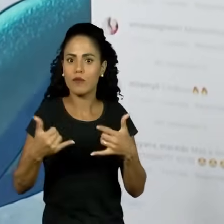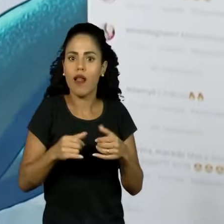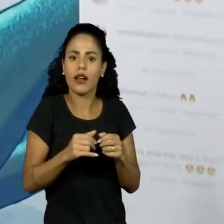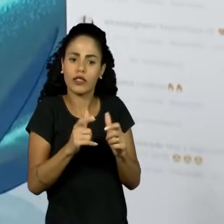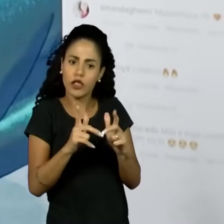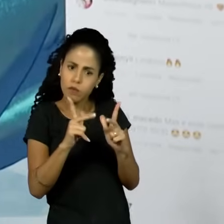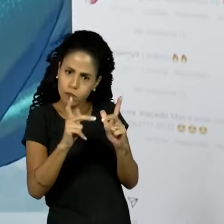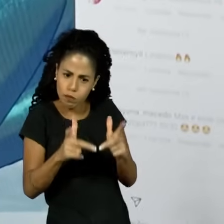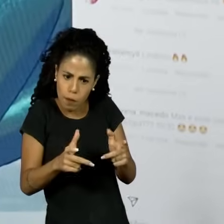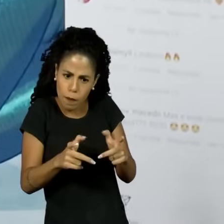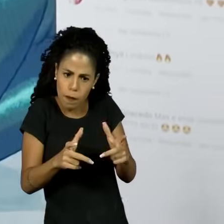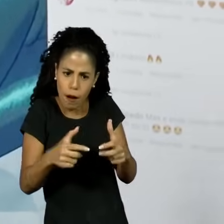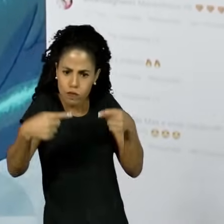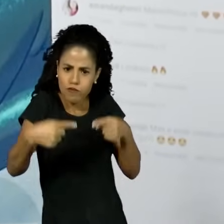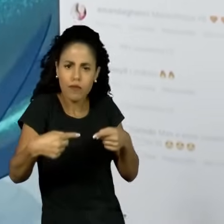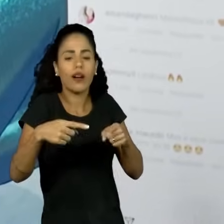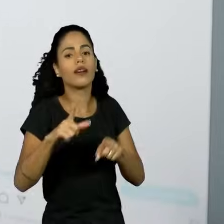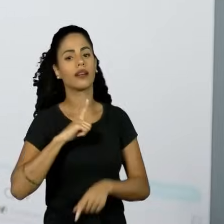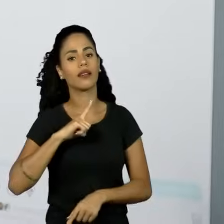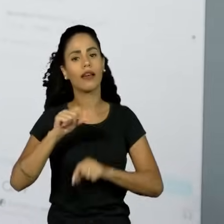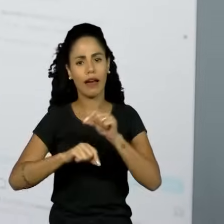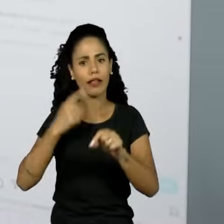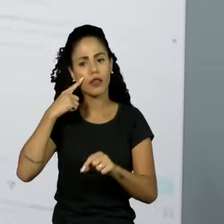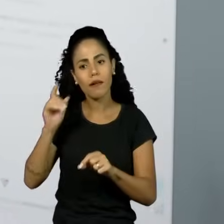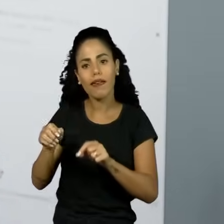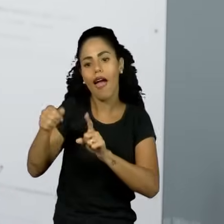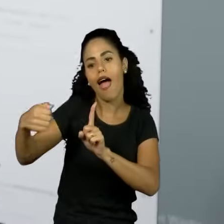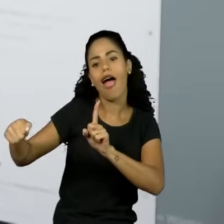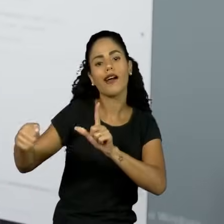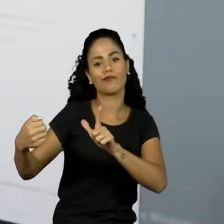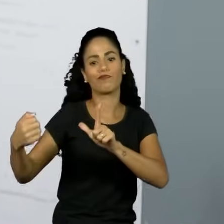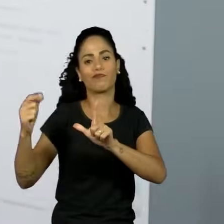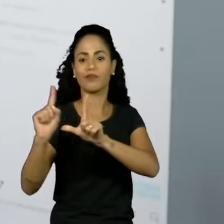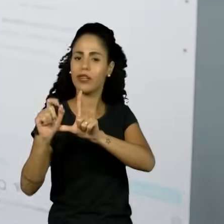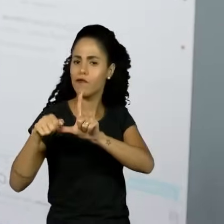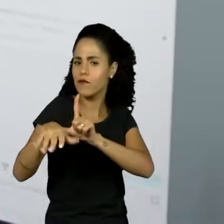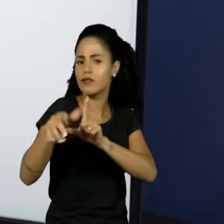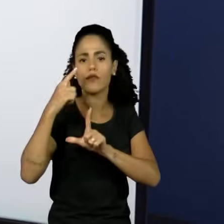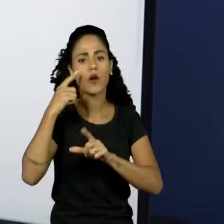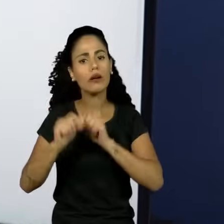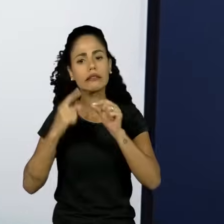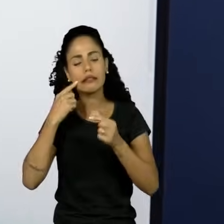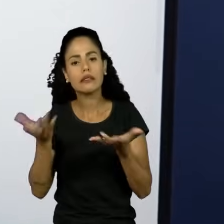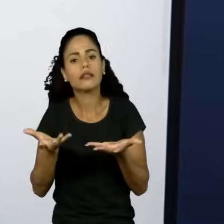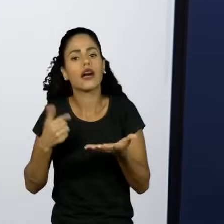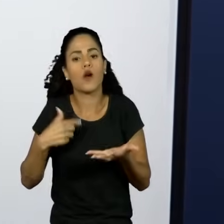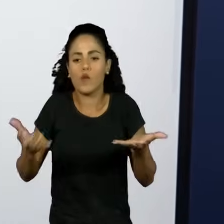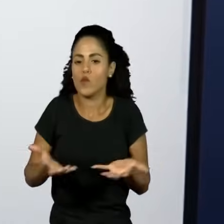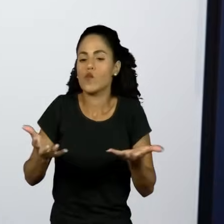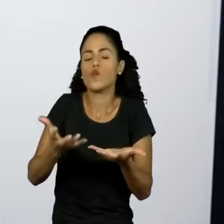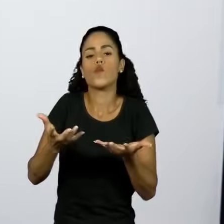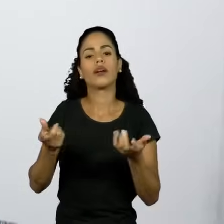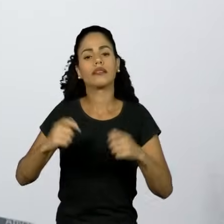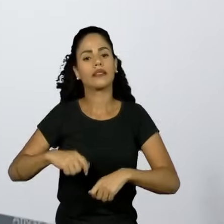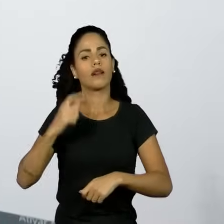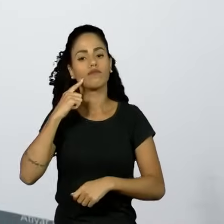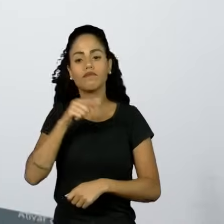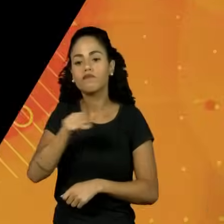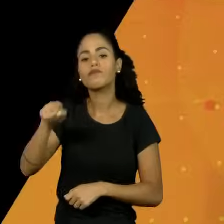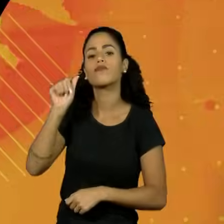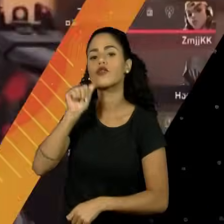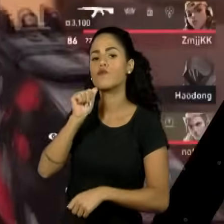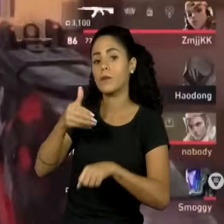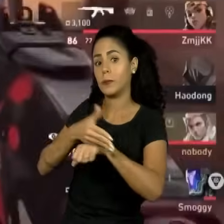no competitivo, as que são streamers, as que desenvolvem. A gente quer potencializar essas narrativas dessas